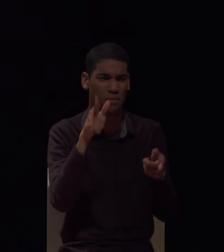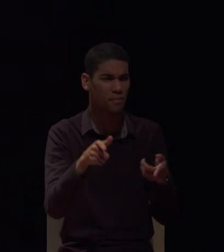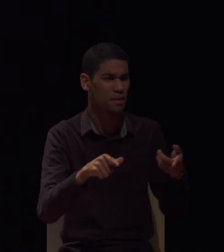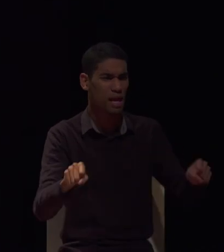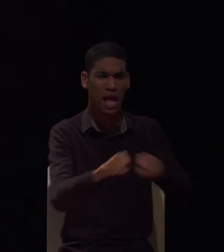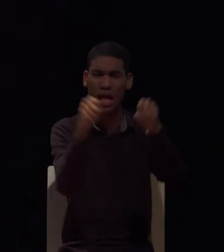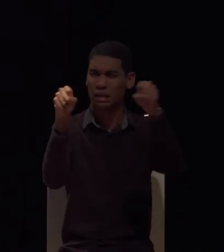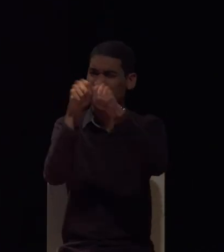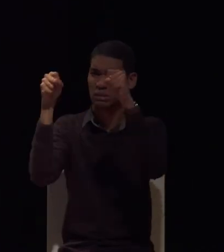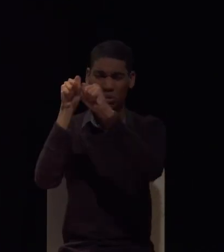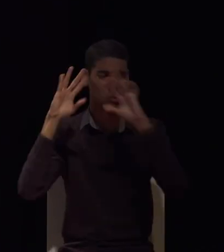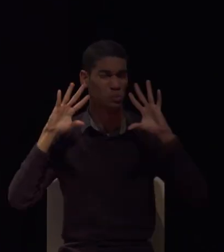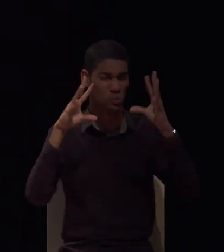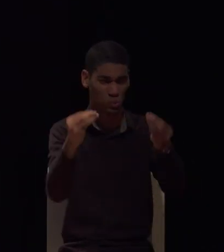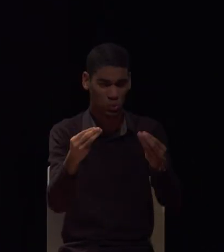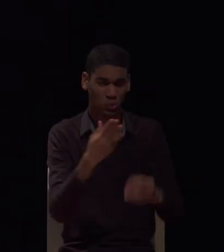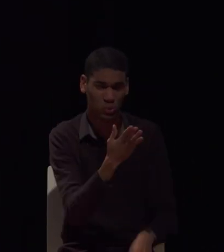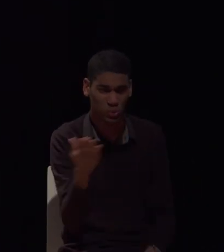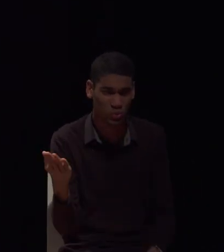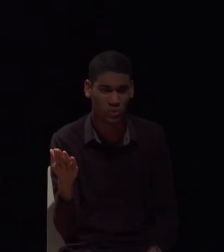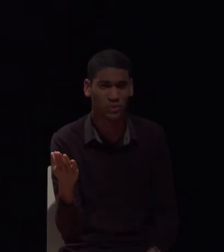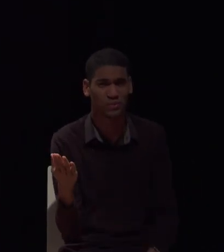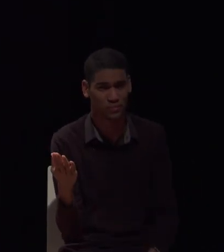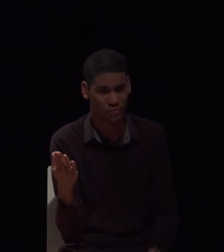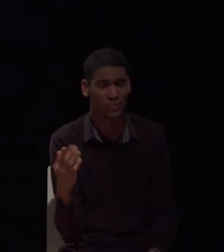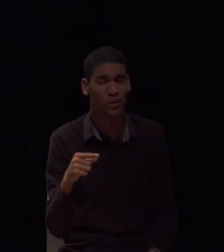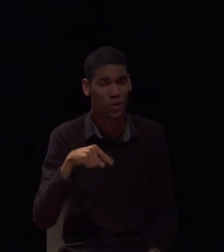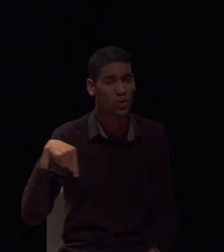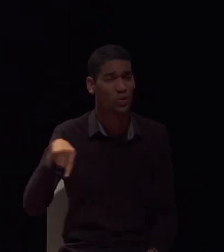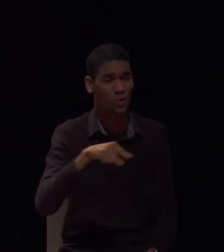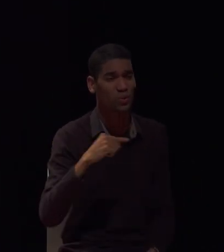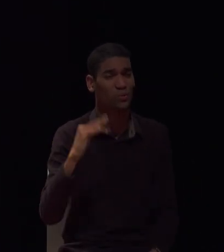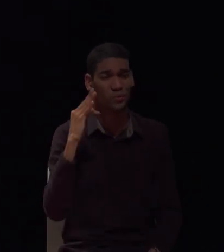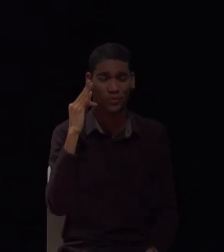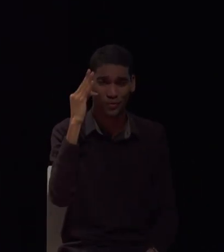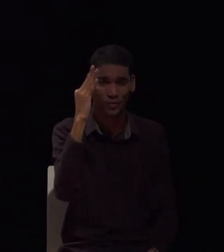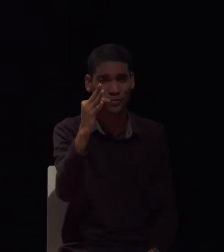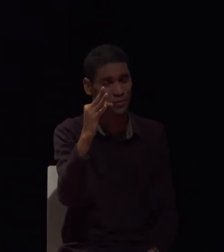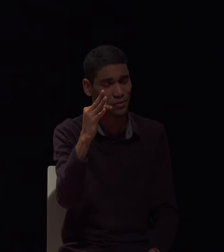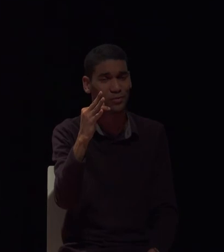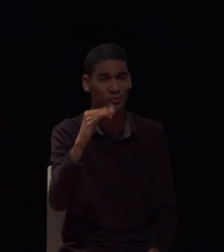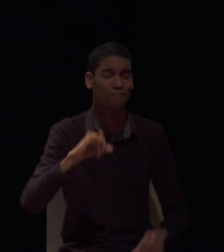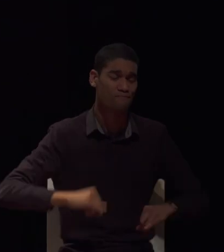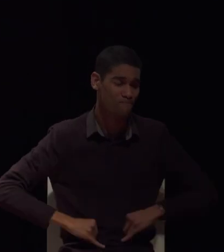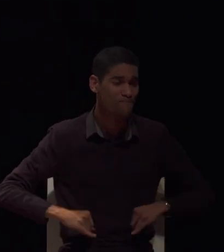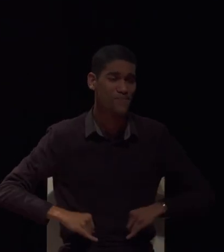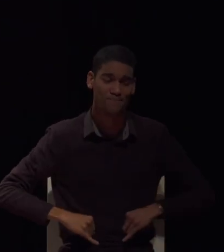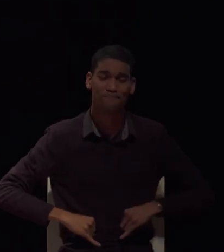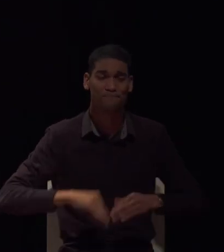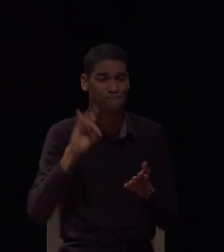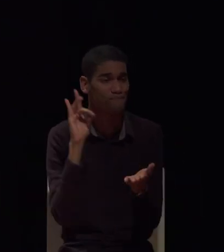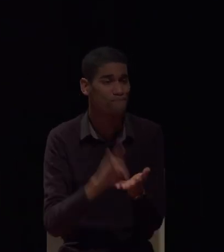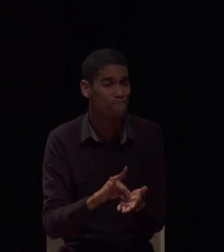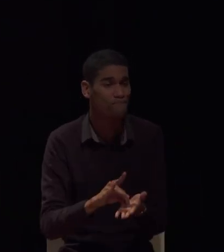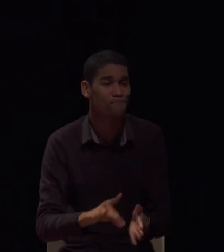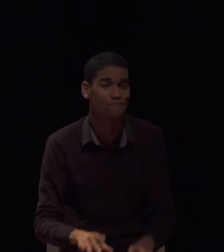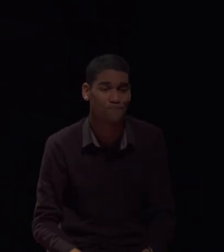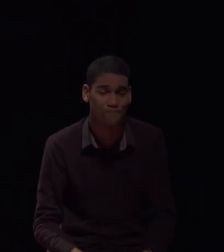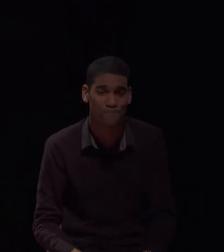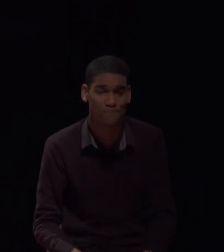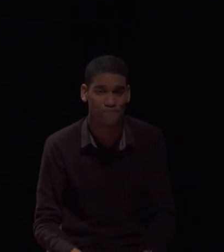tudo isso a gente vai passar muito mal de verdade porque o que está